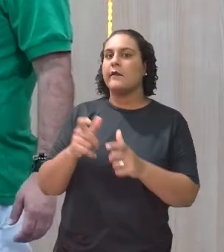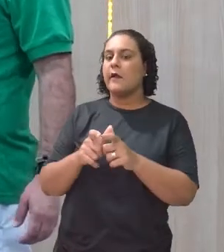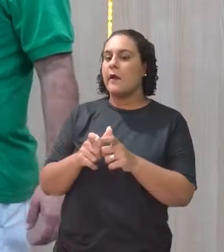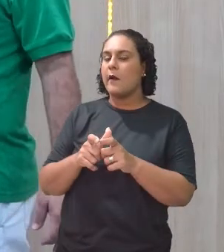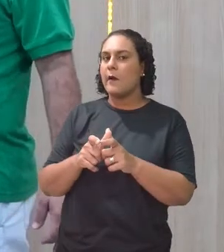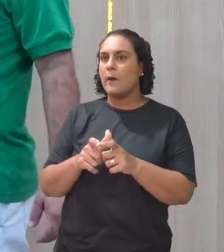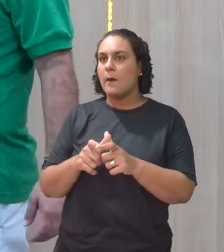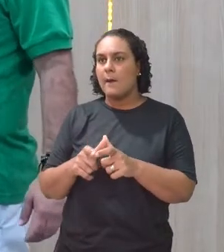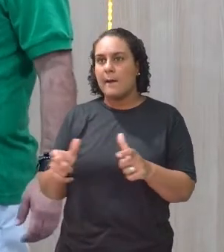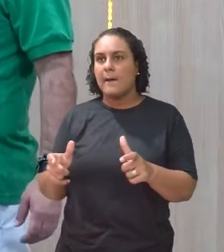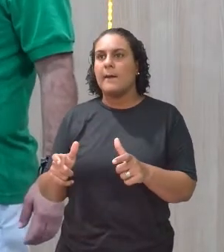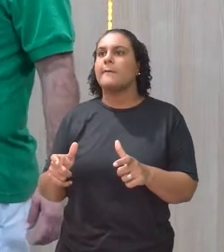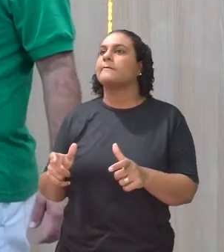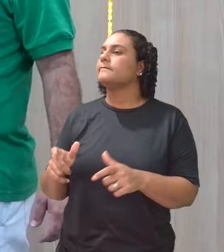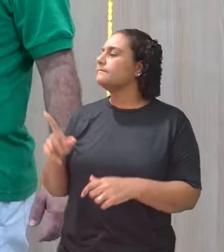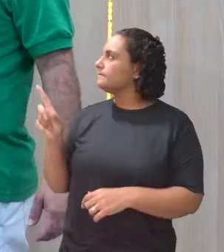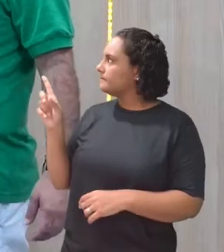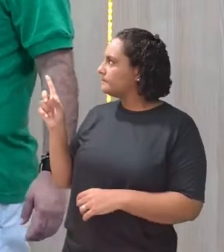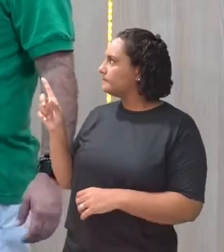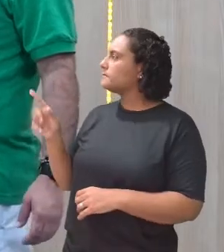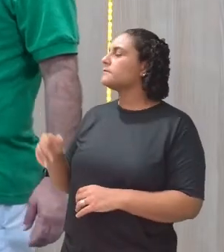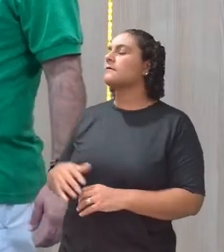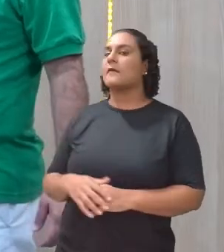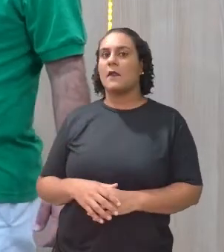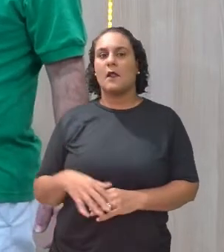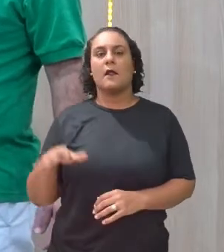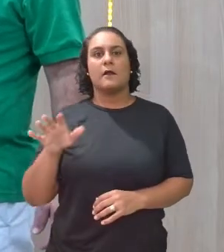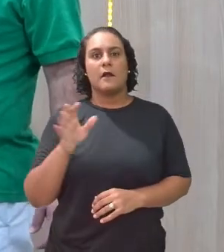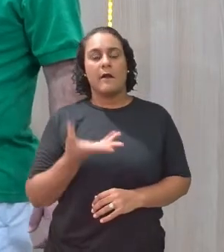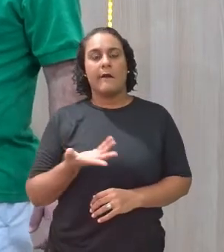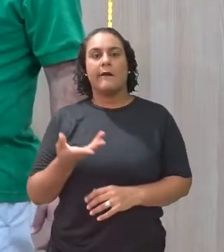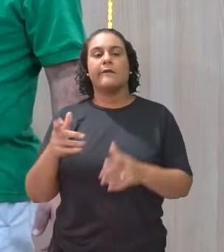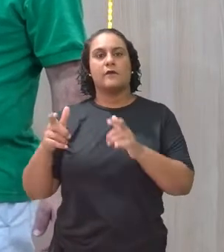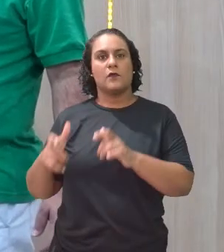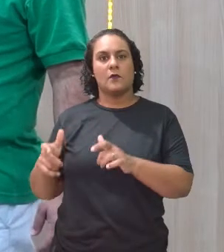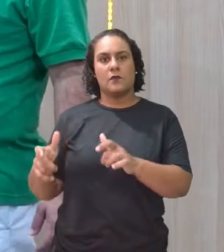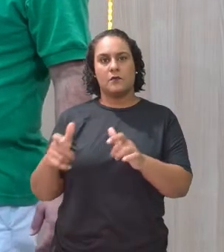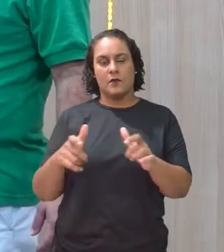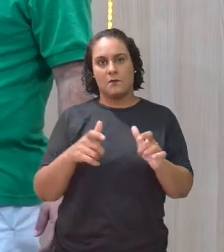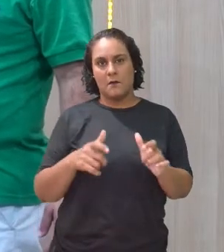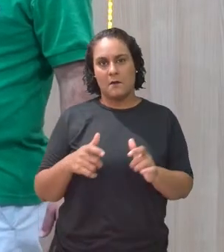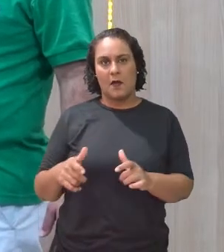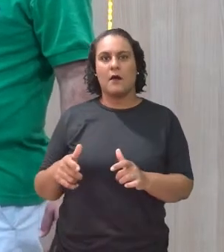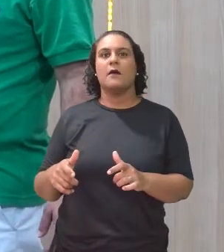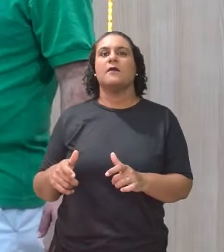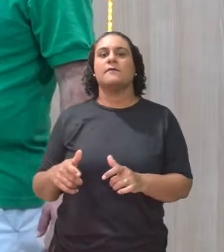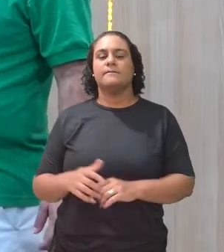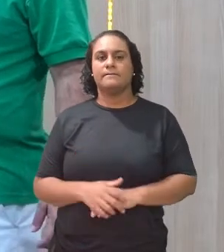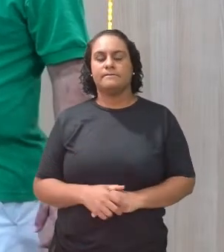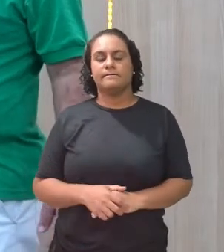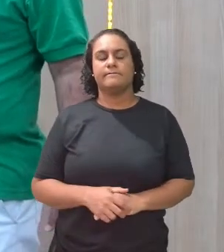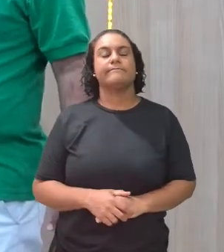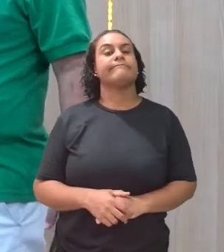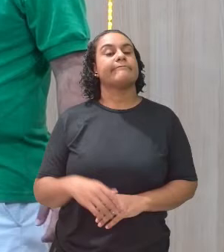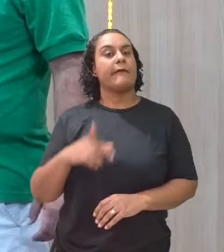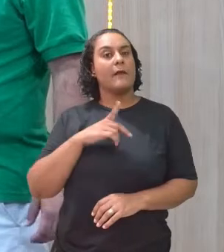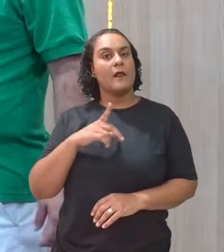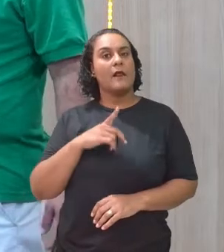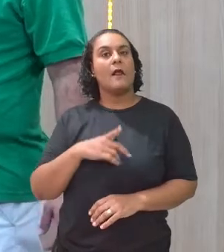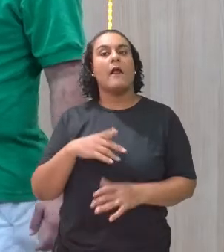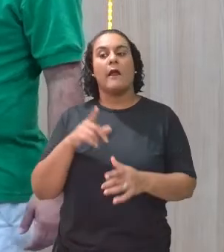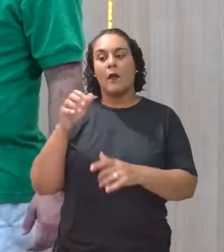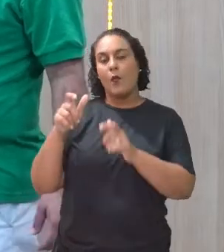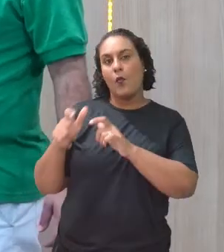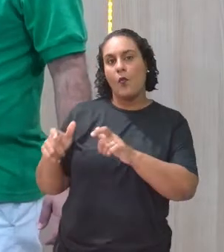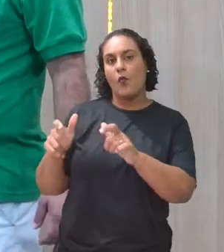de russos, né, que moram nesse território, né, a região de Donetsk, né, e Luhansk. Então, a gente tem esse território